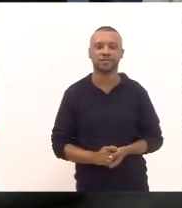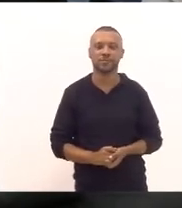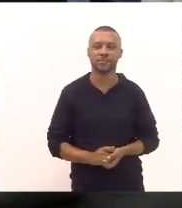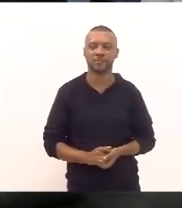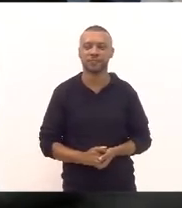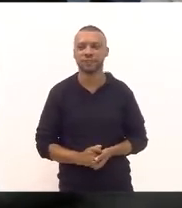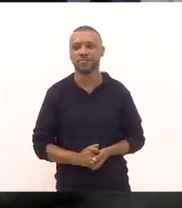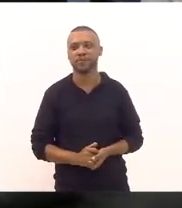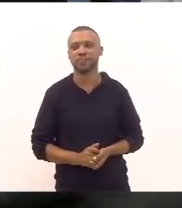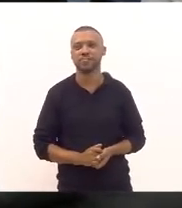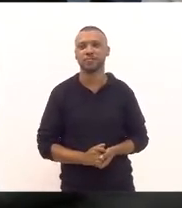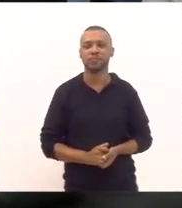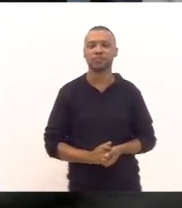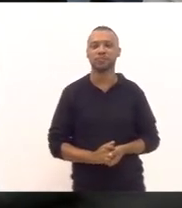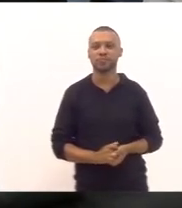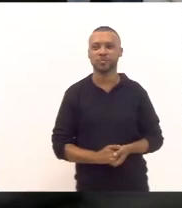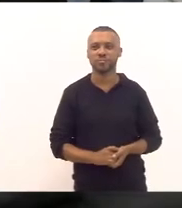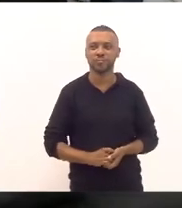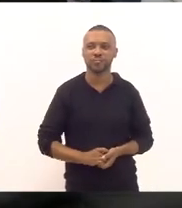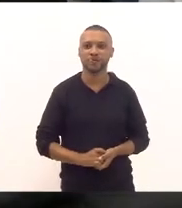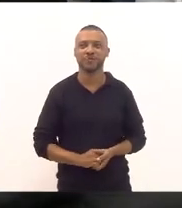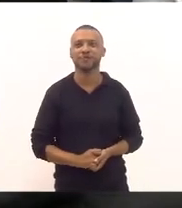agora só